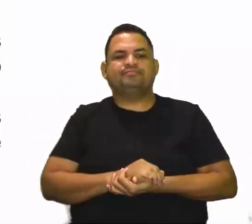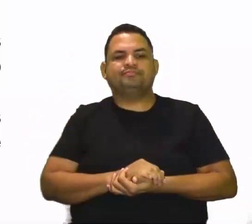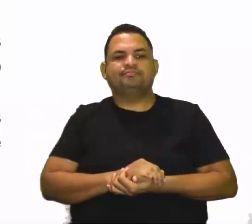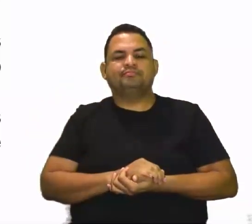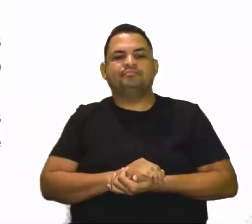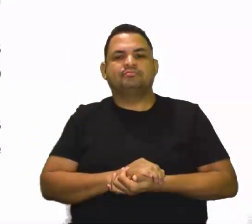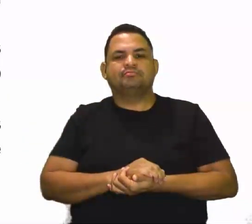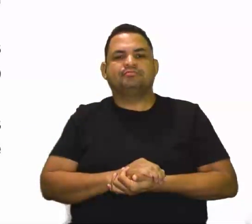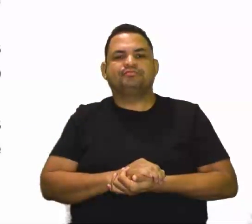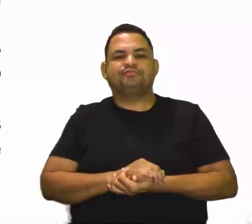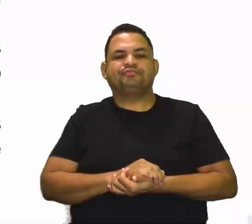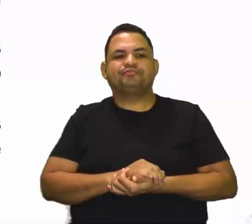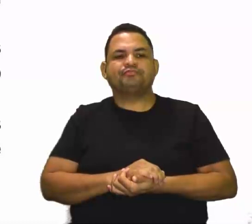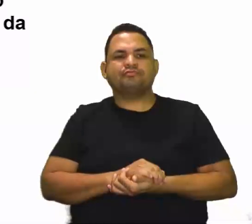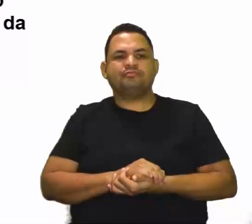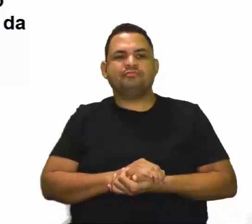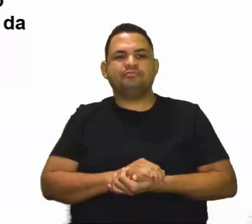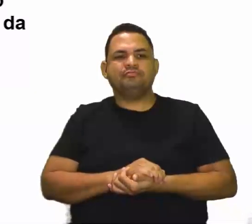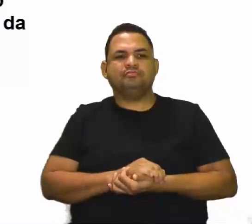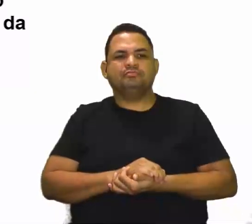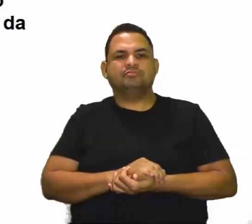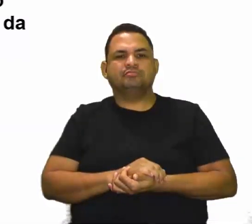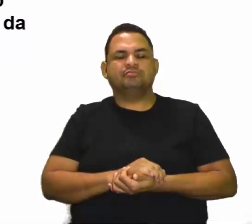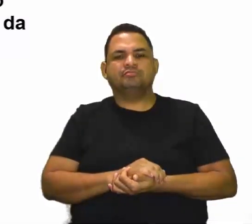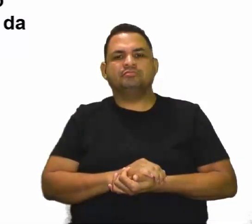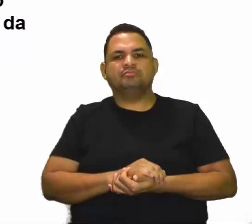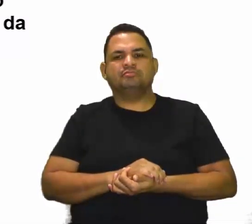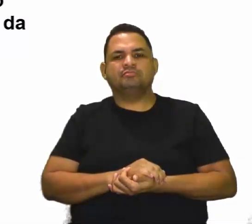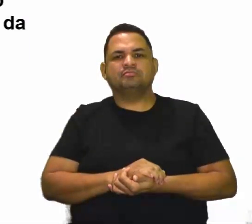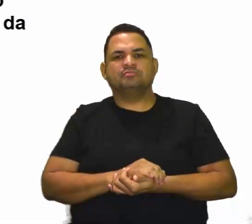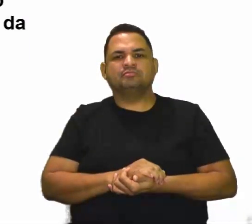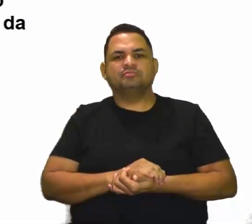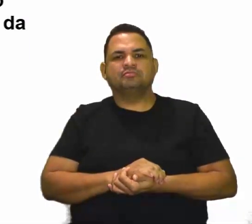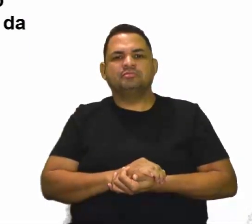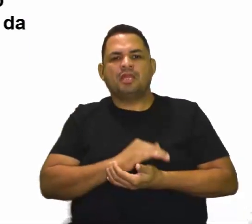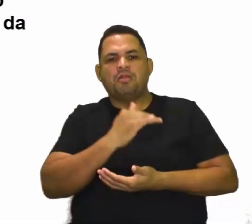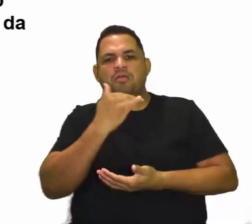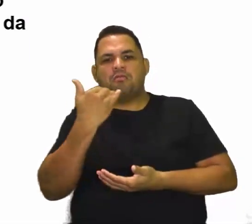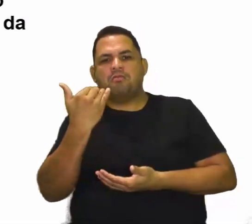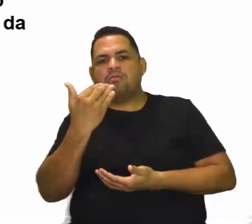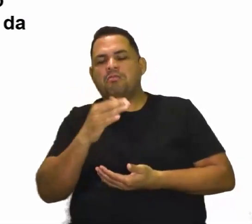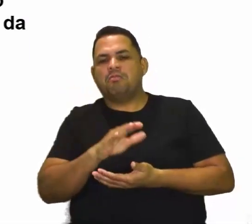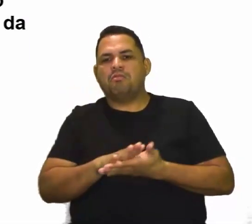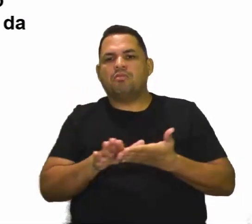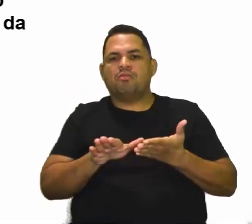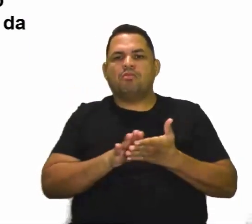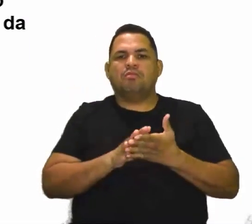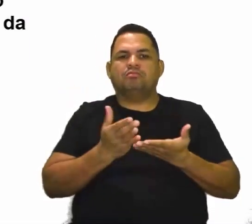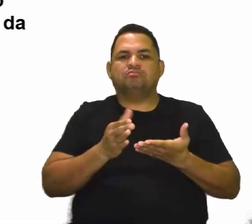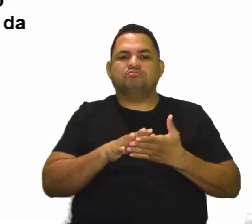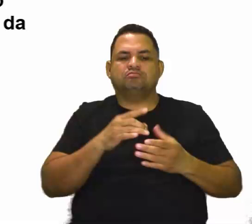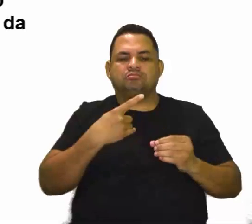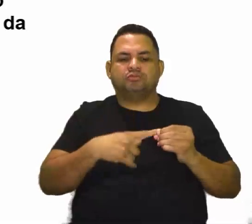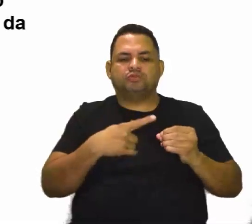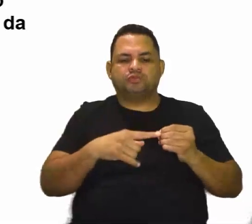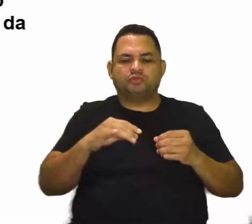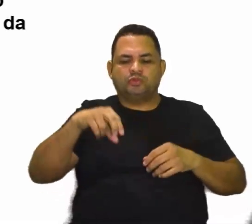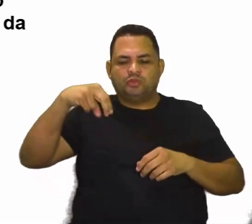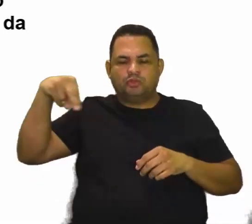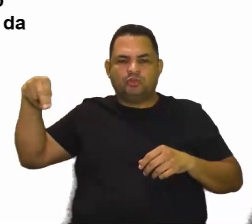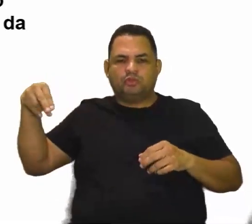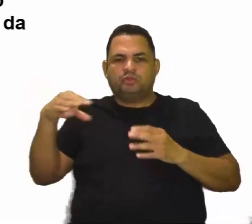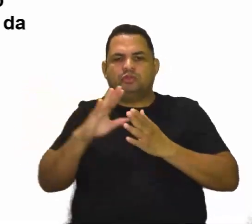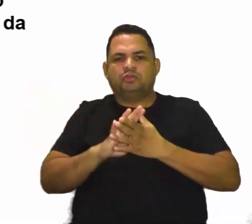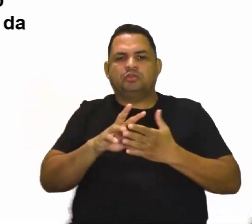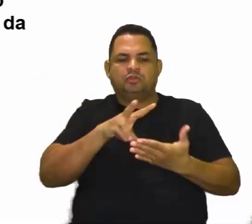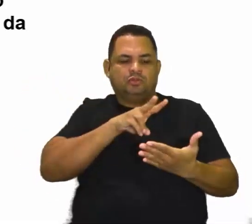latifundiários. Olha o medo aí. Aqui a questão, ele pega aqui. A chacina empreendida pelo exército no interior do Nordeste, o qual